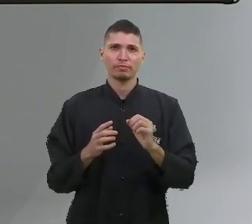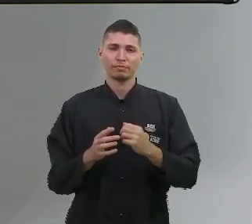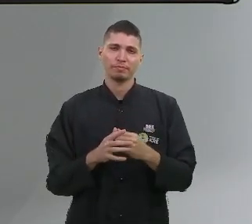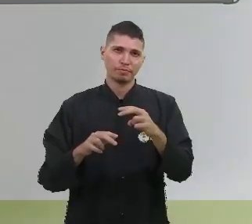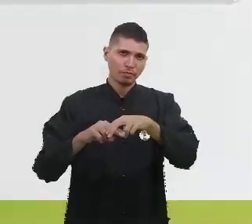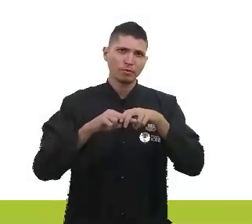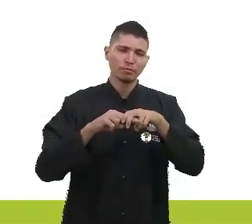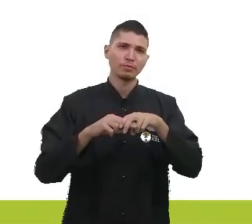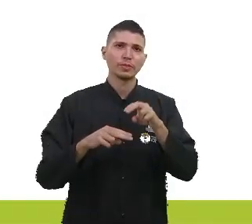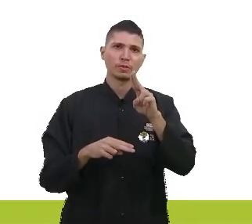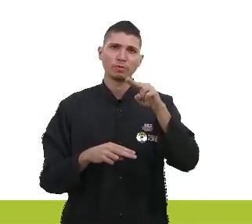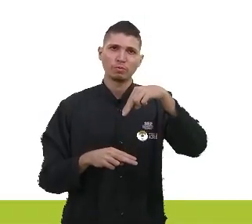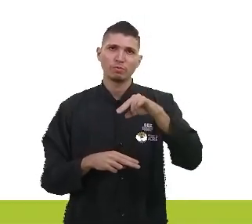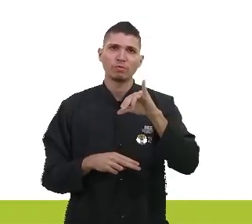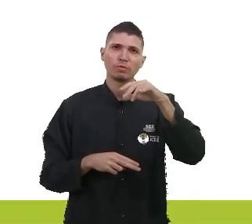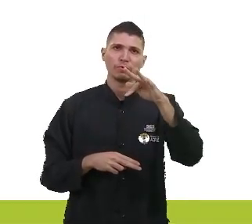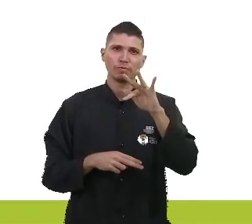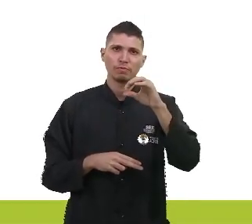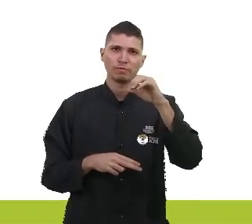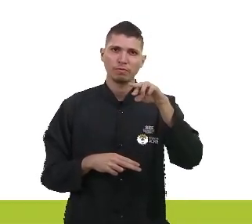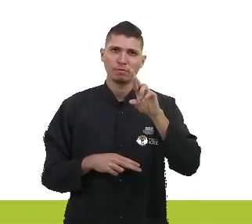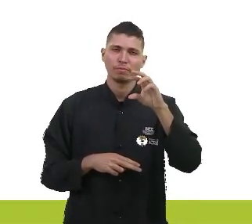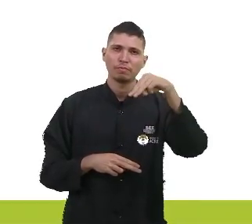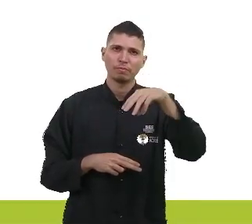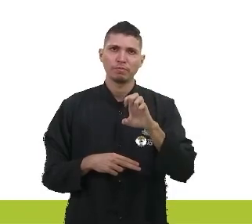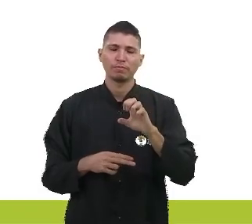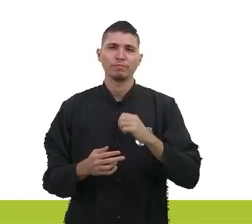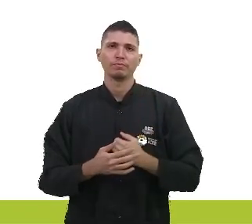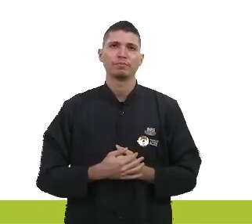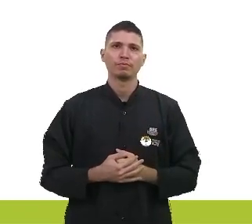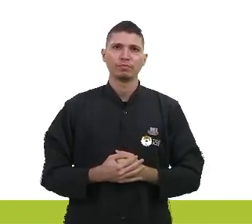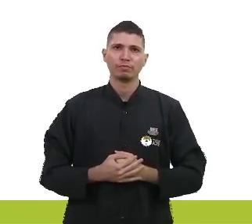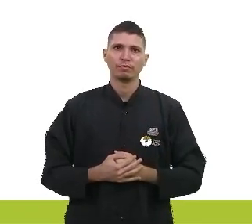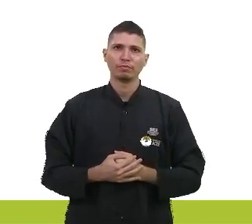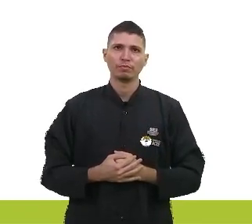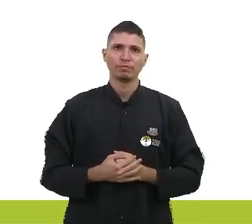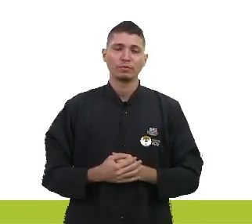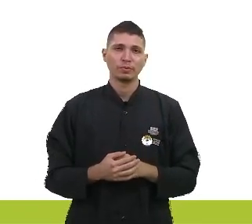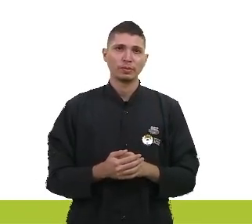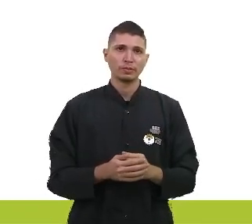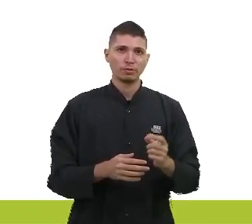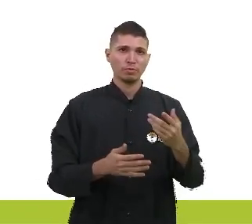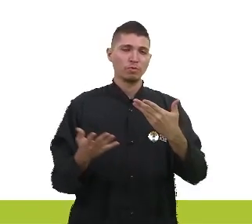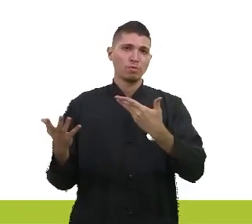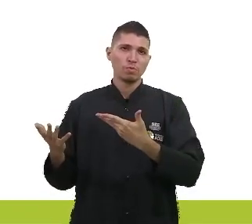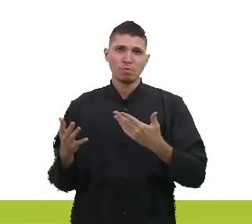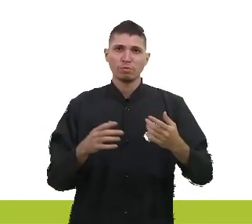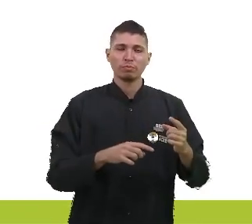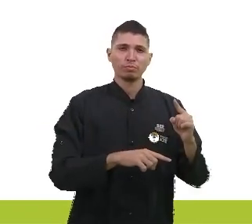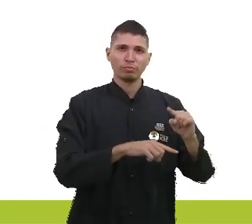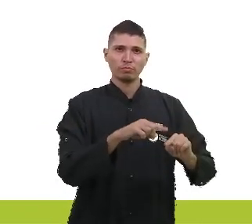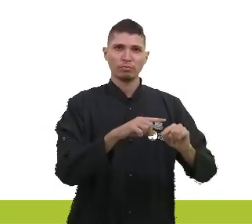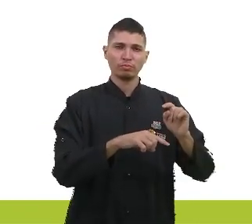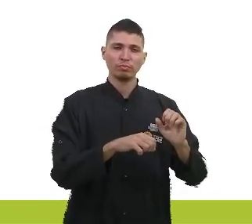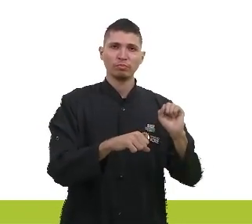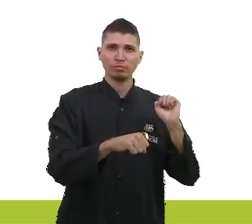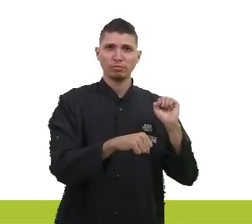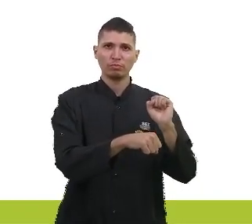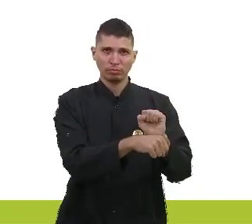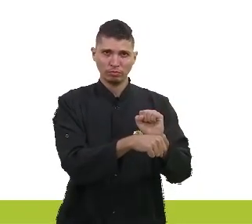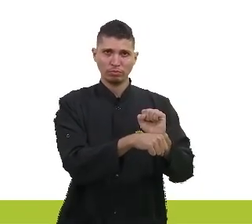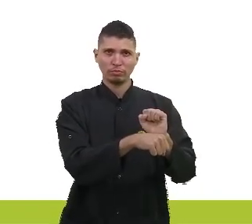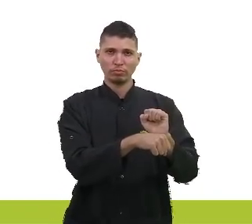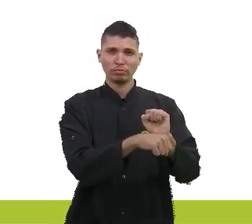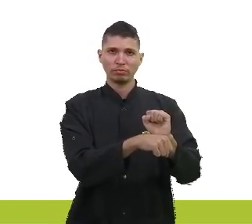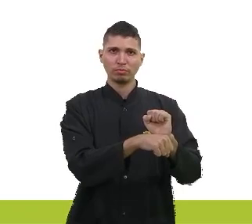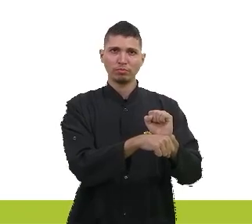Olha só, trouxe aqui então para o corpo em repouso, né? O exemplozinho lá, no caso lá do